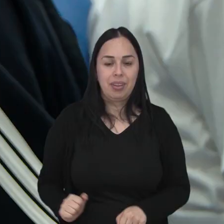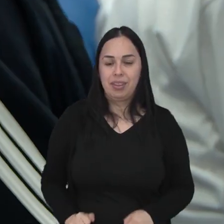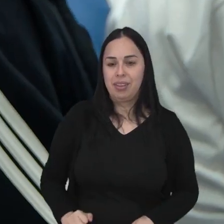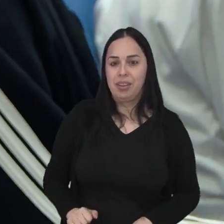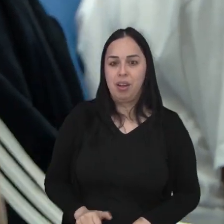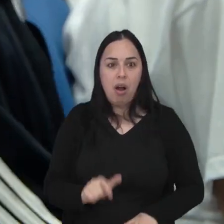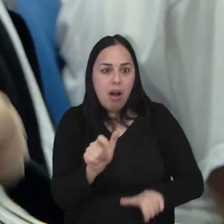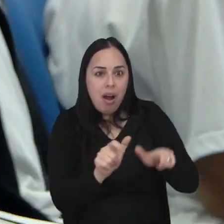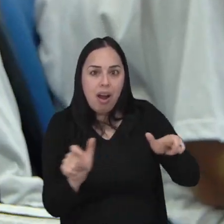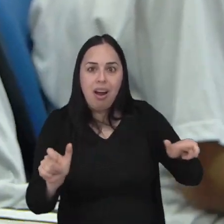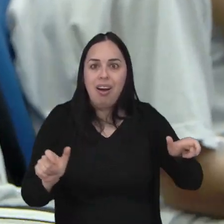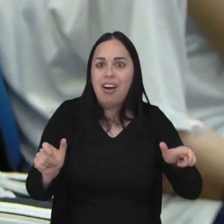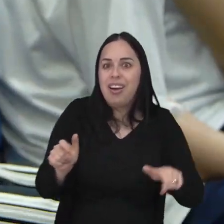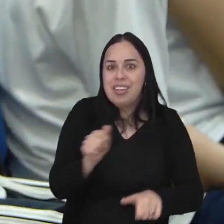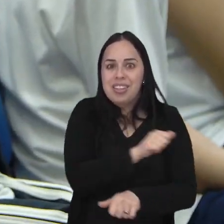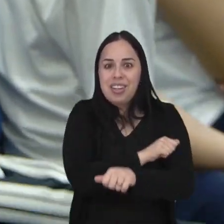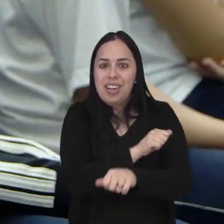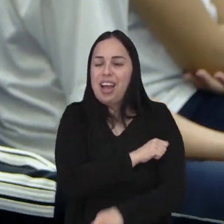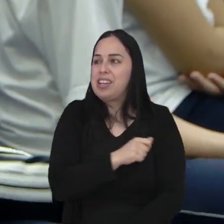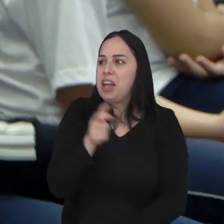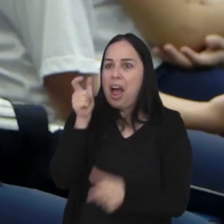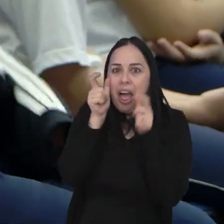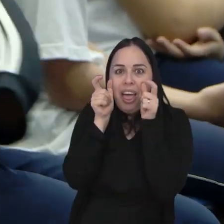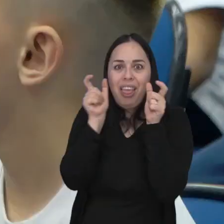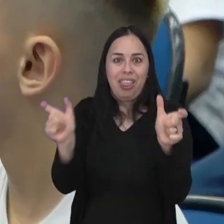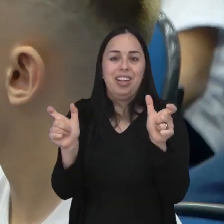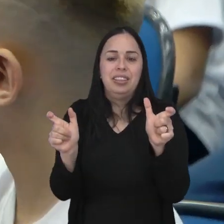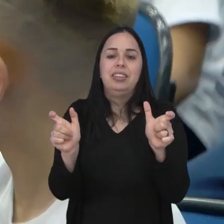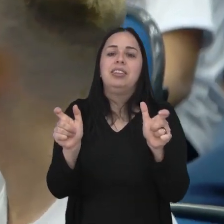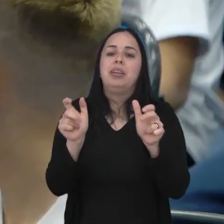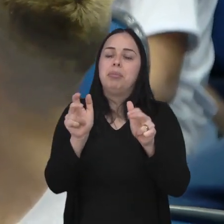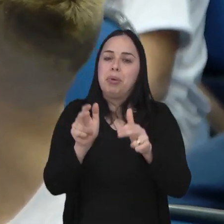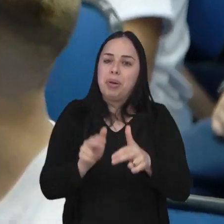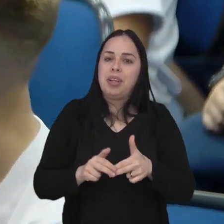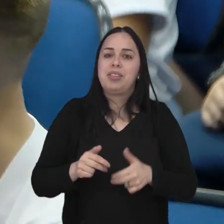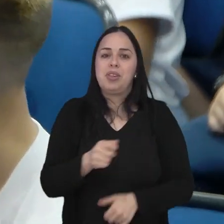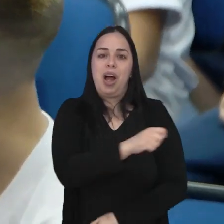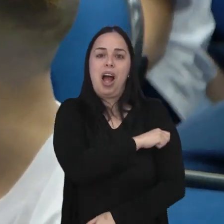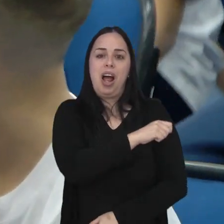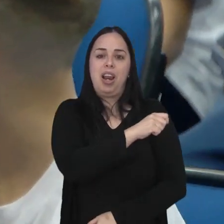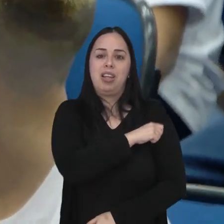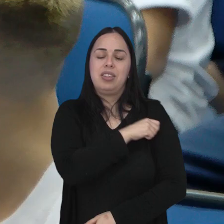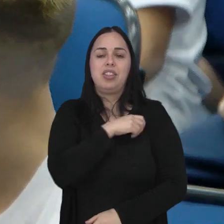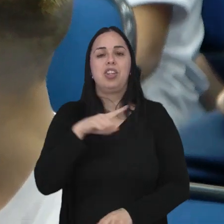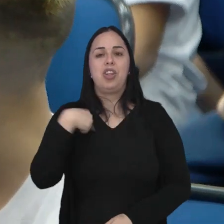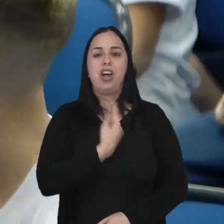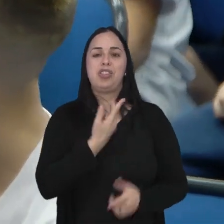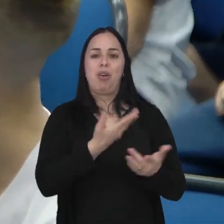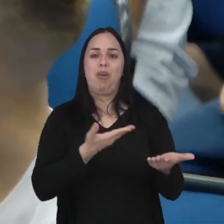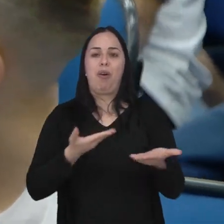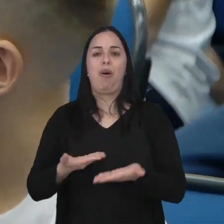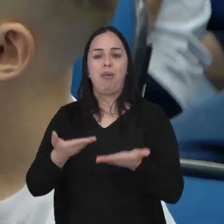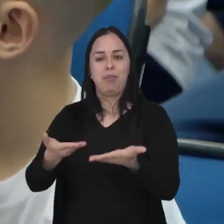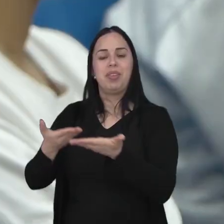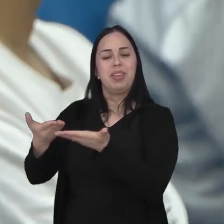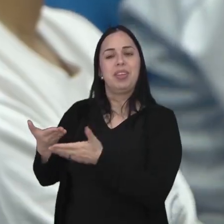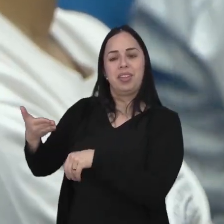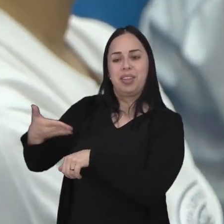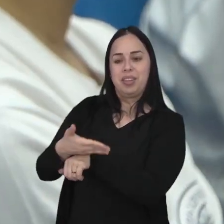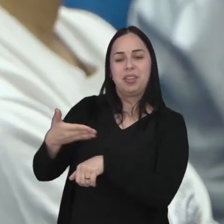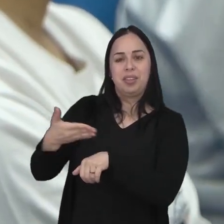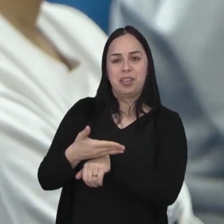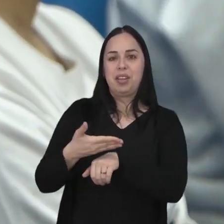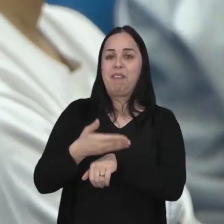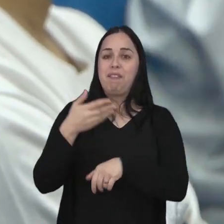gente. Dá só uma olhada na animação e interesse dessa galerinha. E aqui no Legislativo, esses alunos são os nossos convidados. E